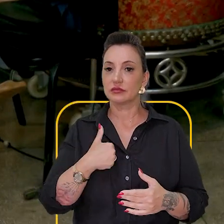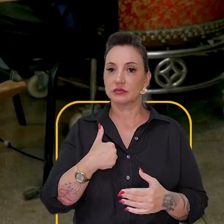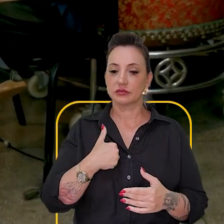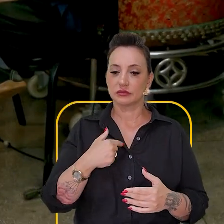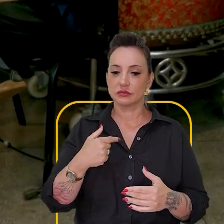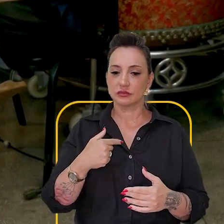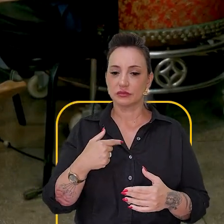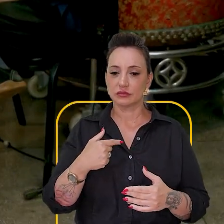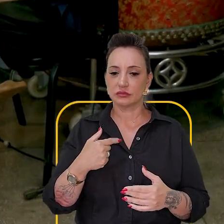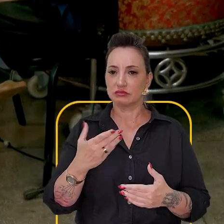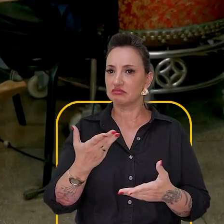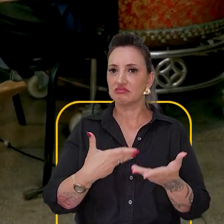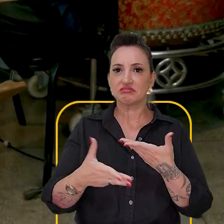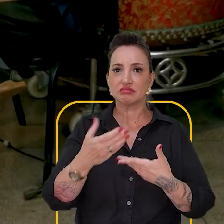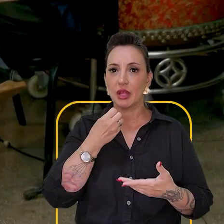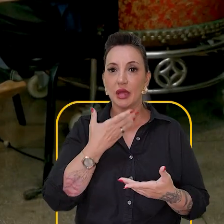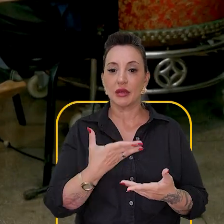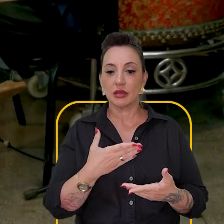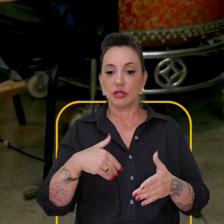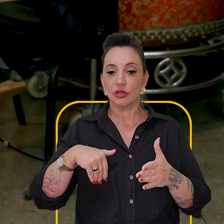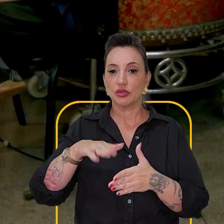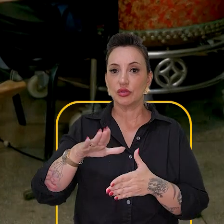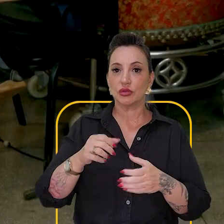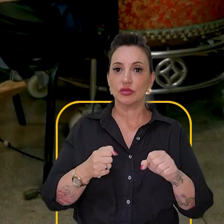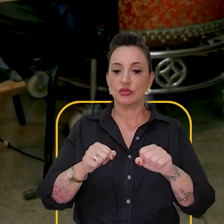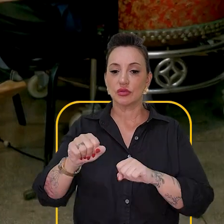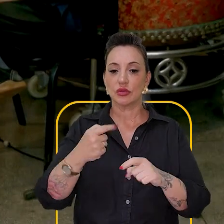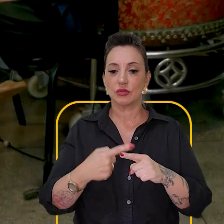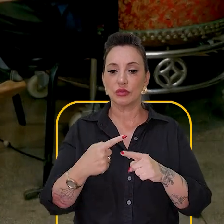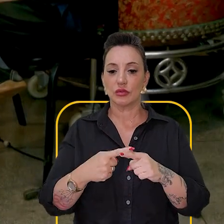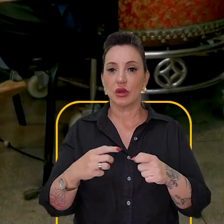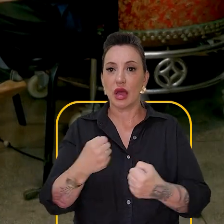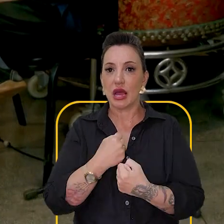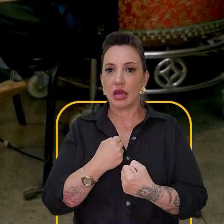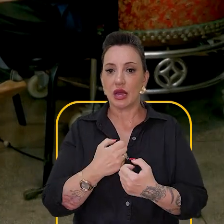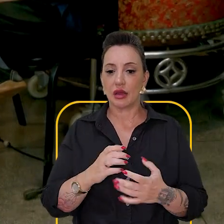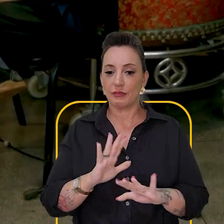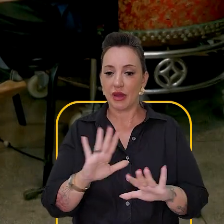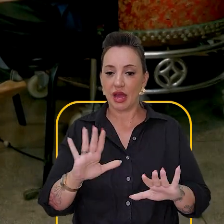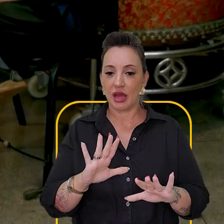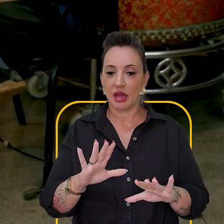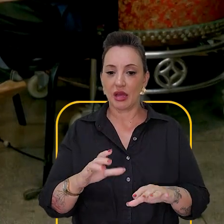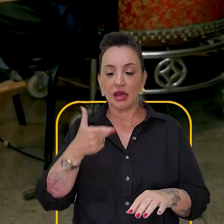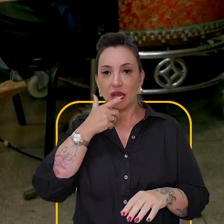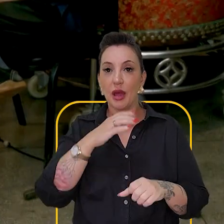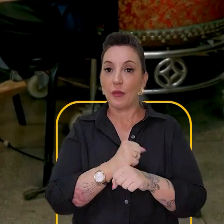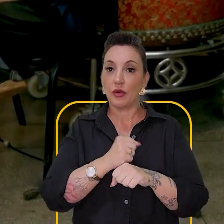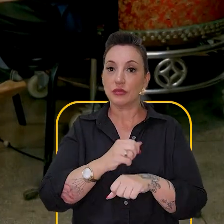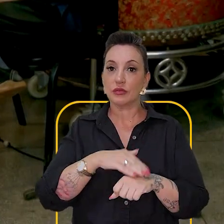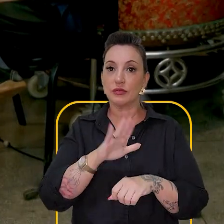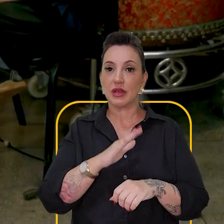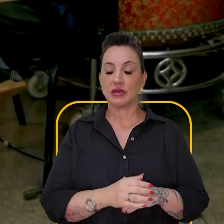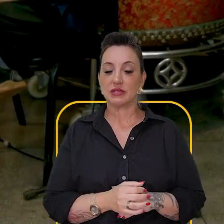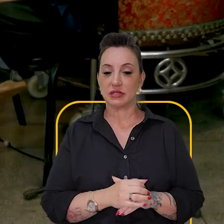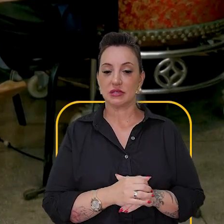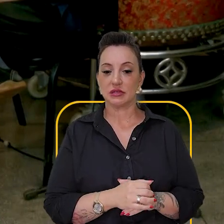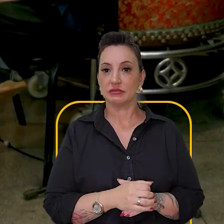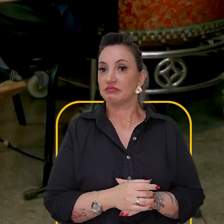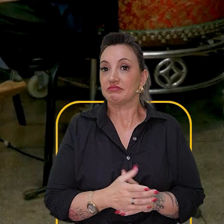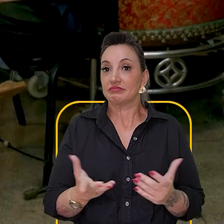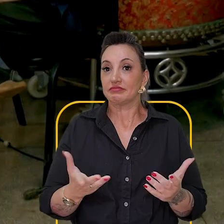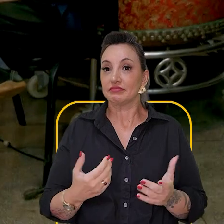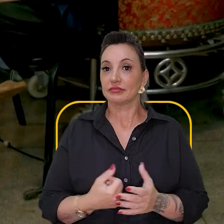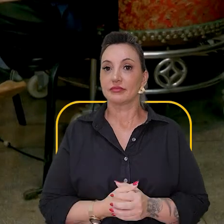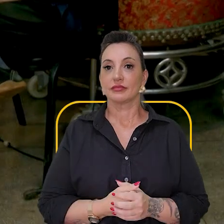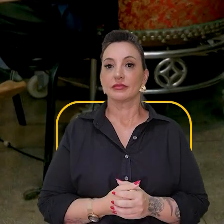situações teve uma vez numa competição que ele passou e falou assim para mim cara você troca tão bem você chuta e soca bem por que que você fica agarrando